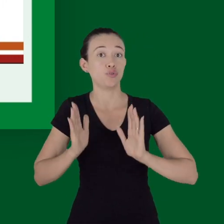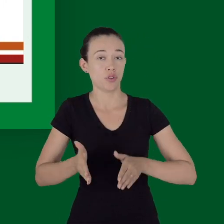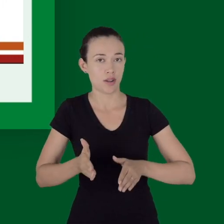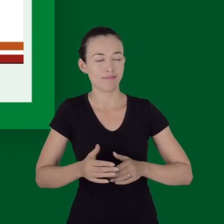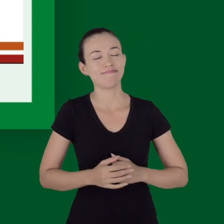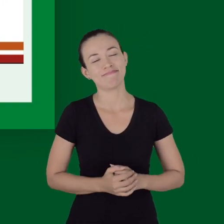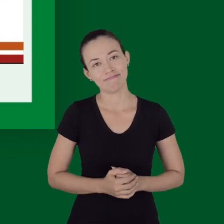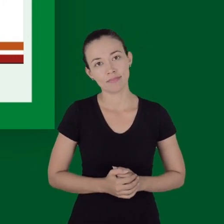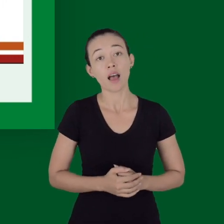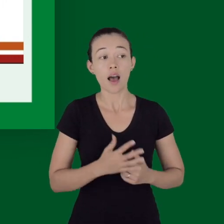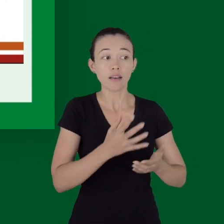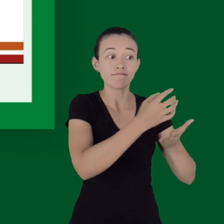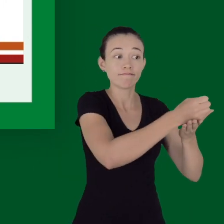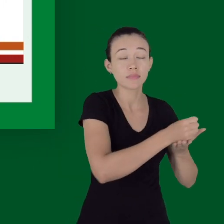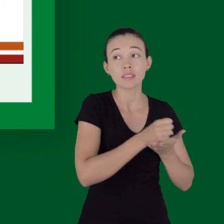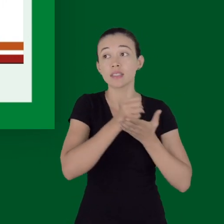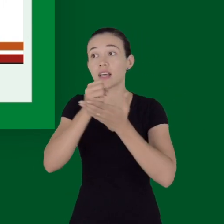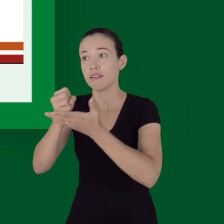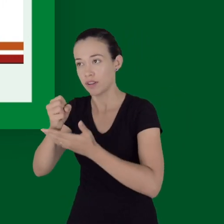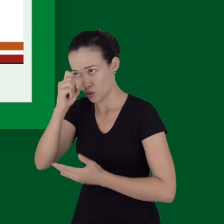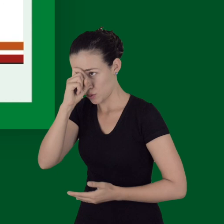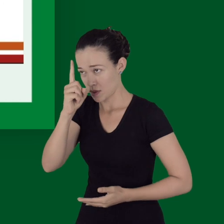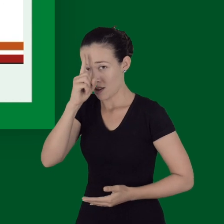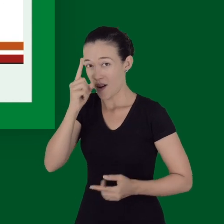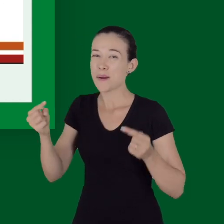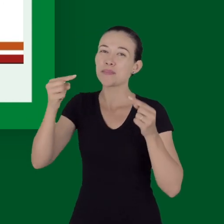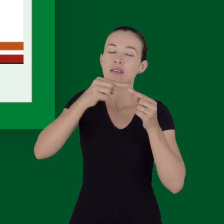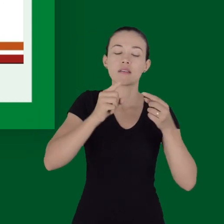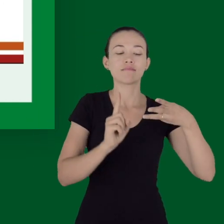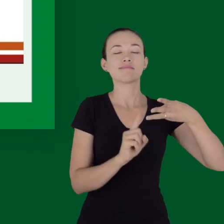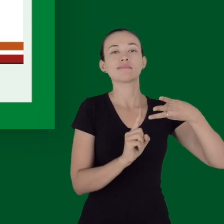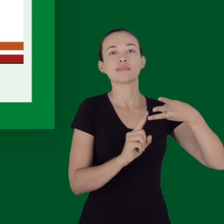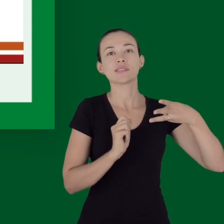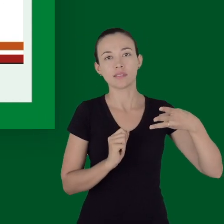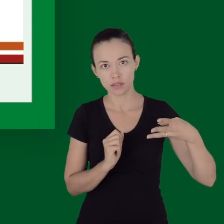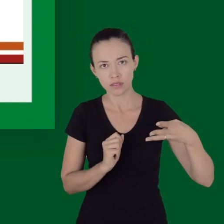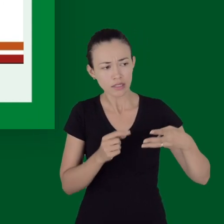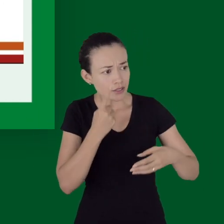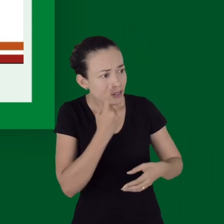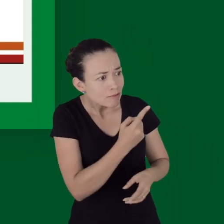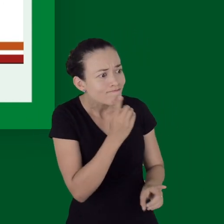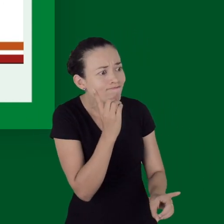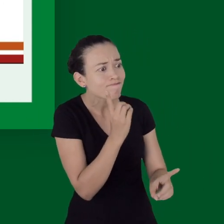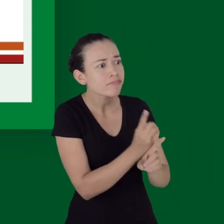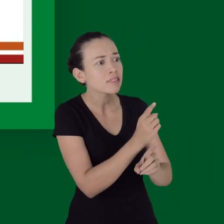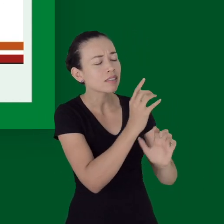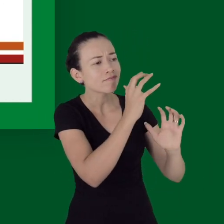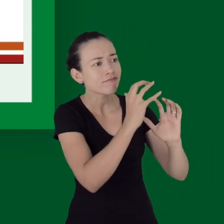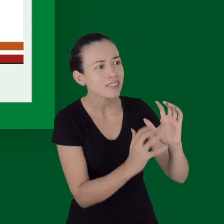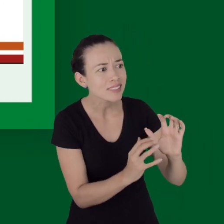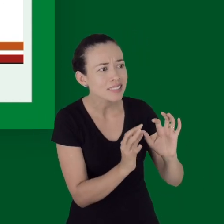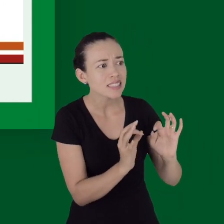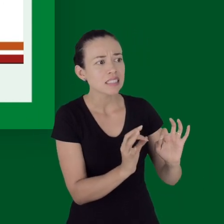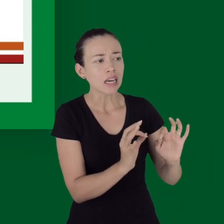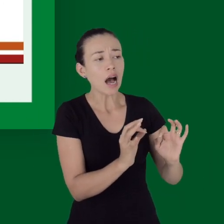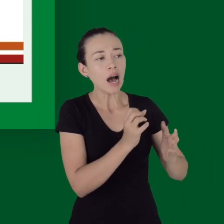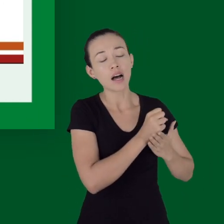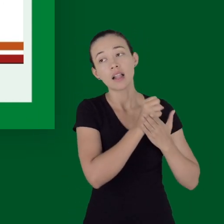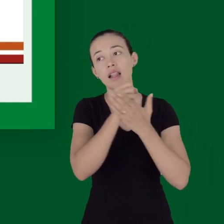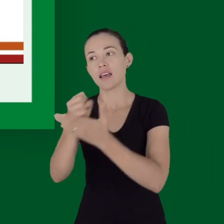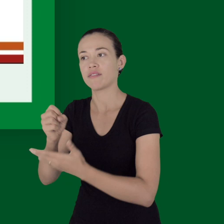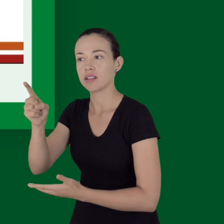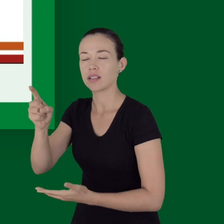Por exemplo, encaminhar um paciente, e aí a gente entra no terceiro passo, né? Que é, depois disso, reconhecer o suspeitou de